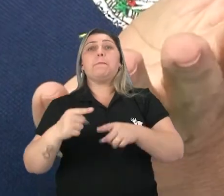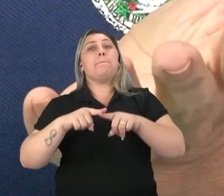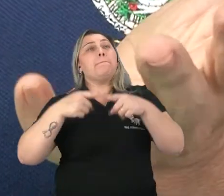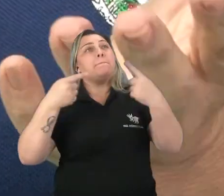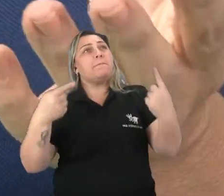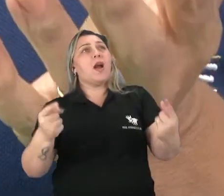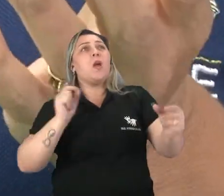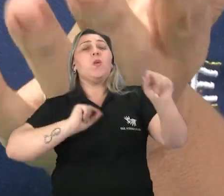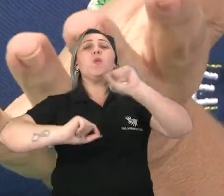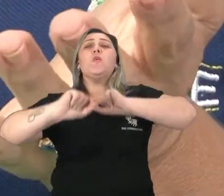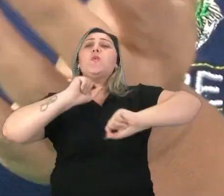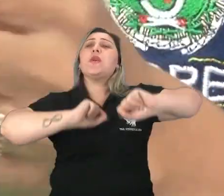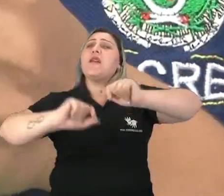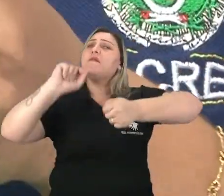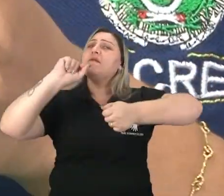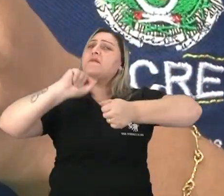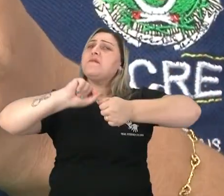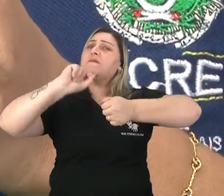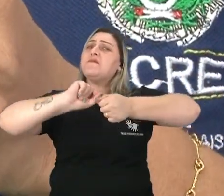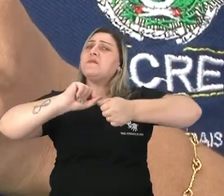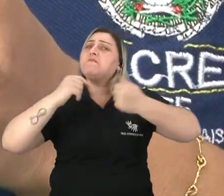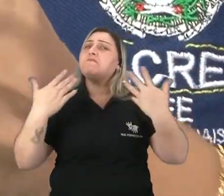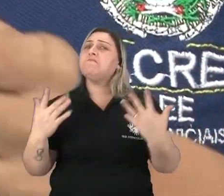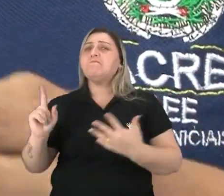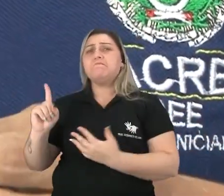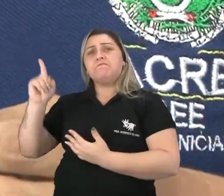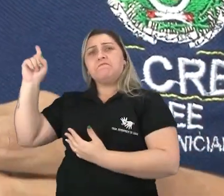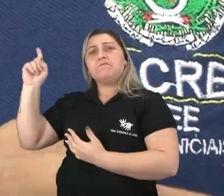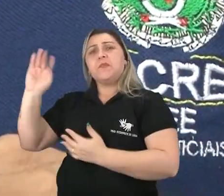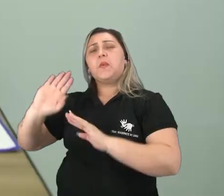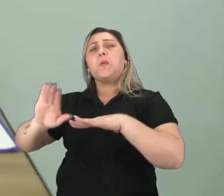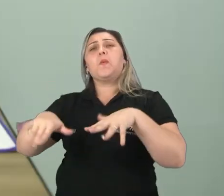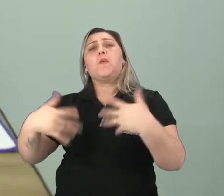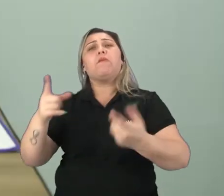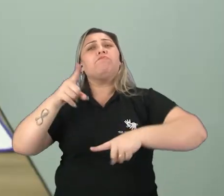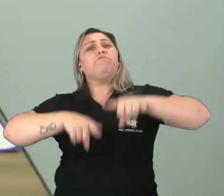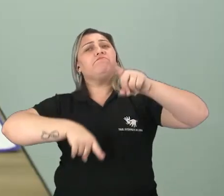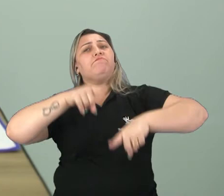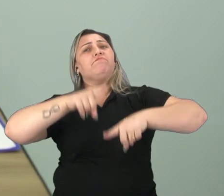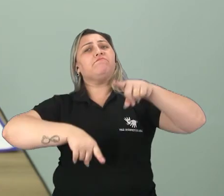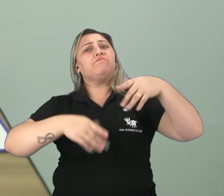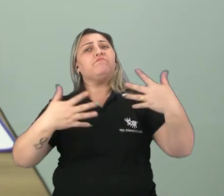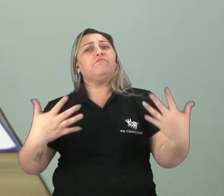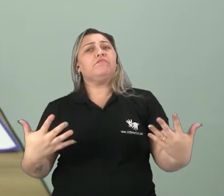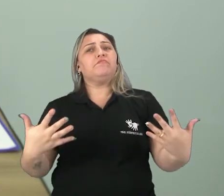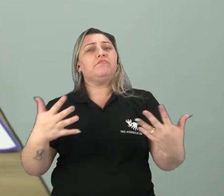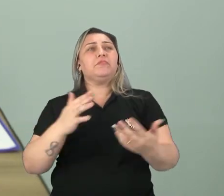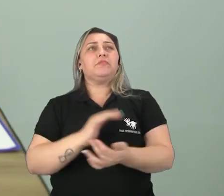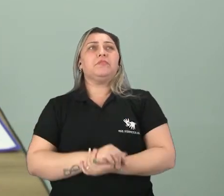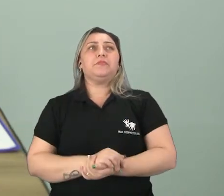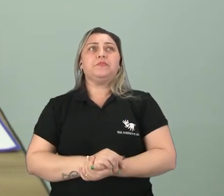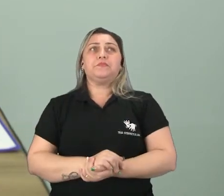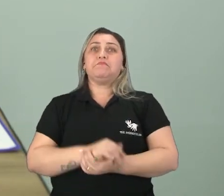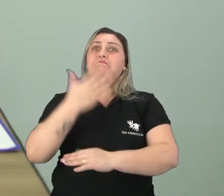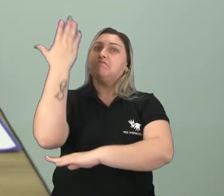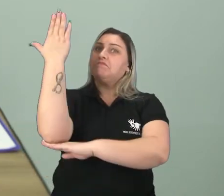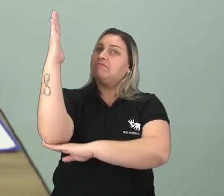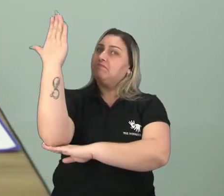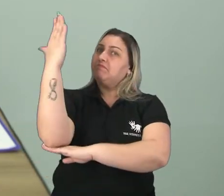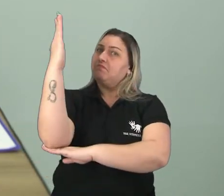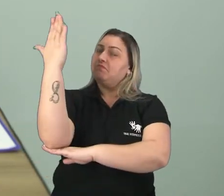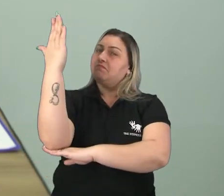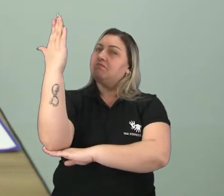mas o que do que é feito o peão material tipo utilizado para fabricar o peão a